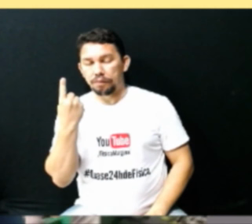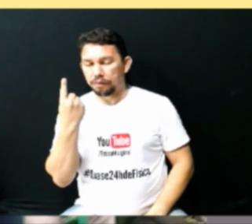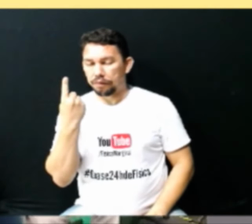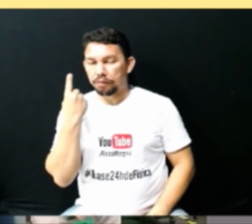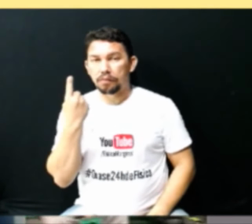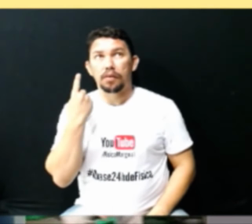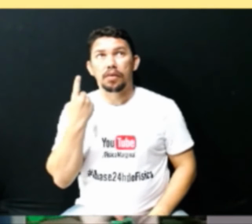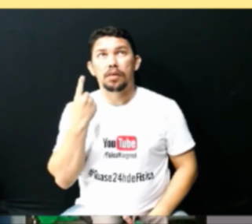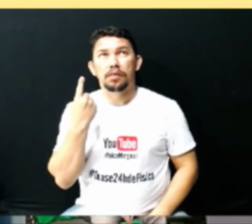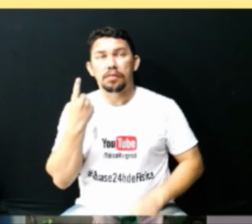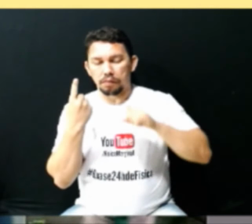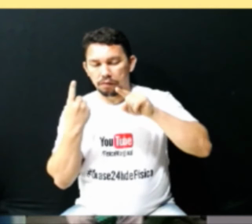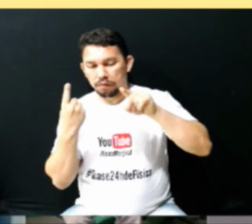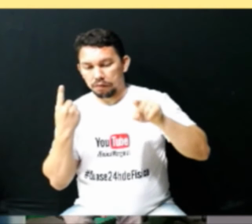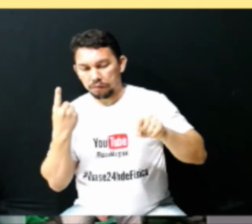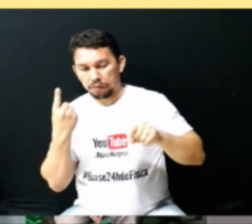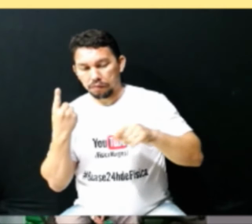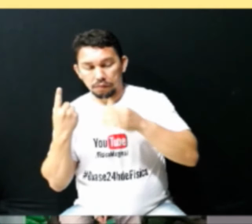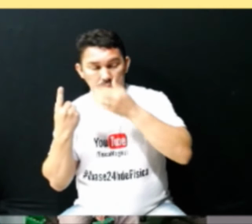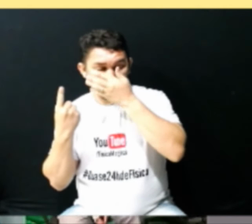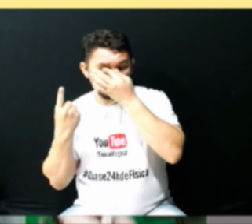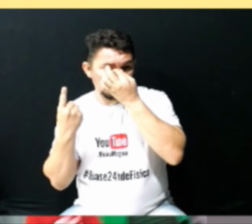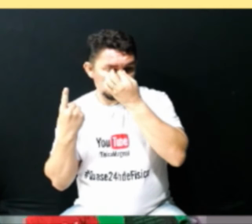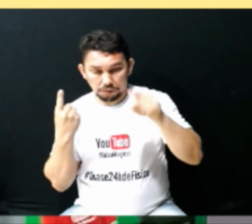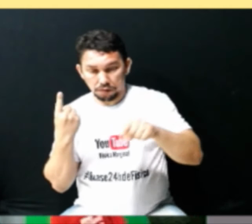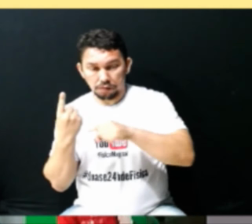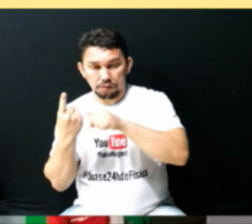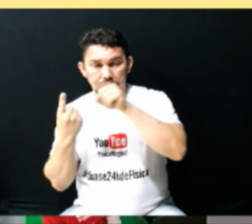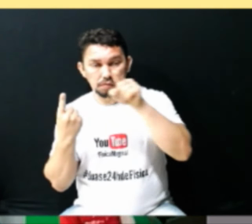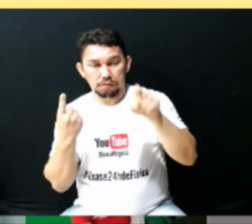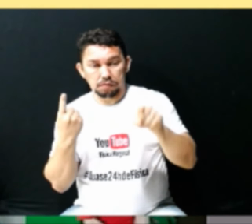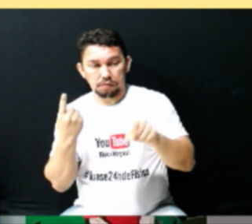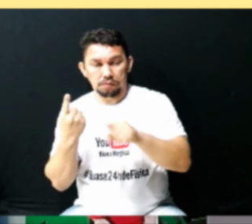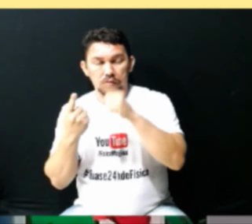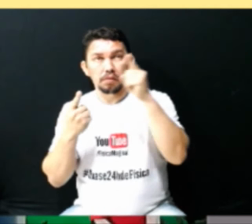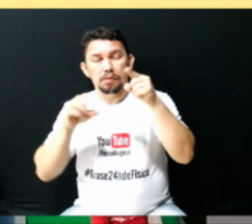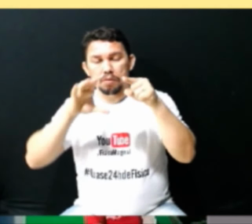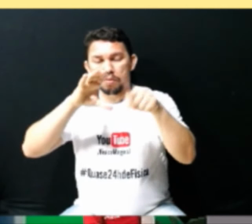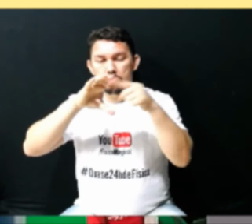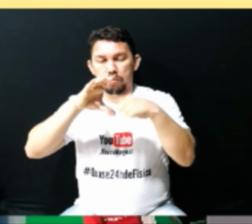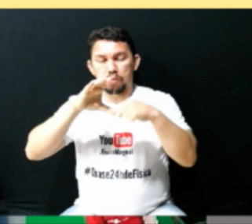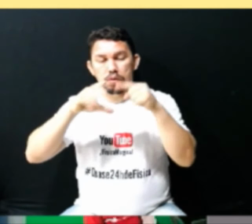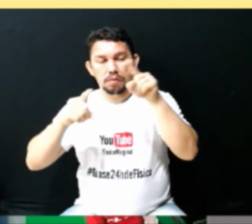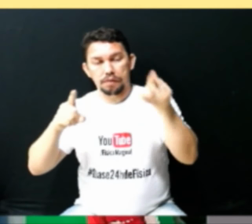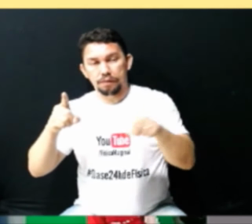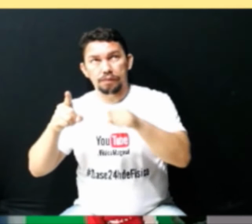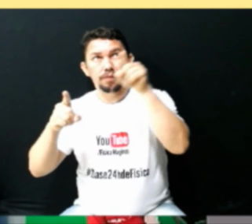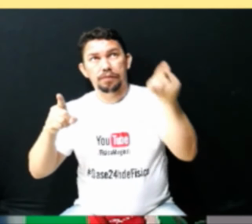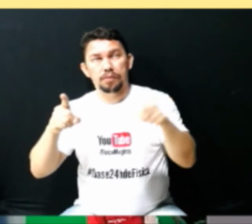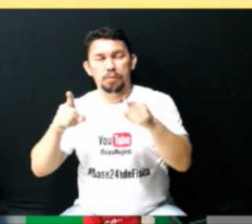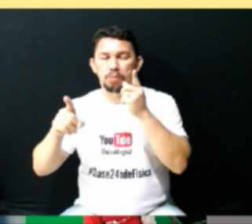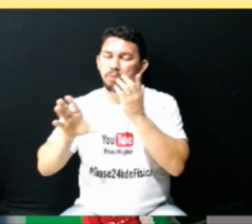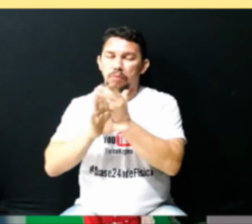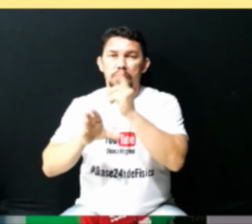espécie de, como é que eu posso chamar isso? Uma turbina, tá? Essa turbina está sendo movida pela queda da água, energia